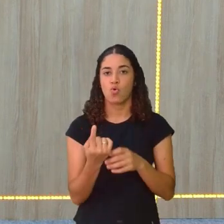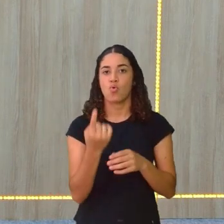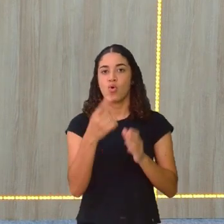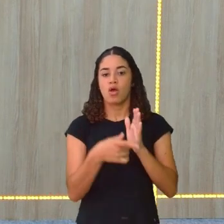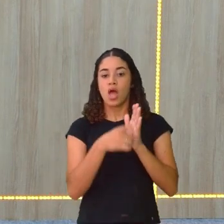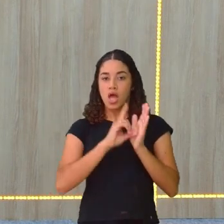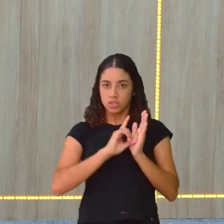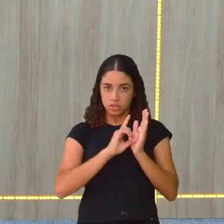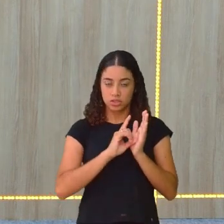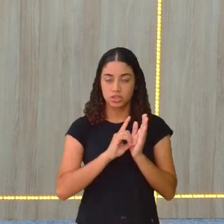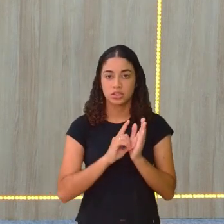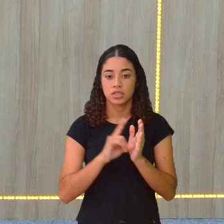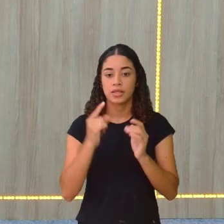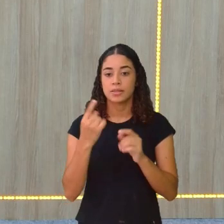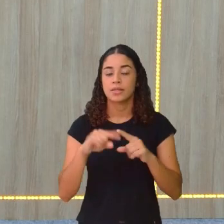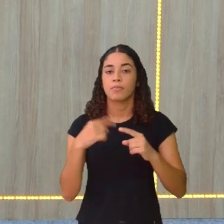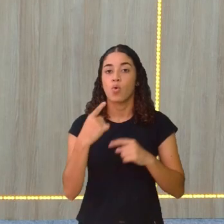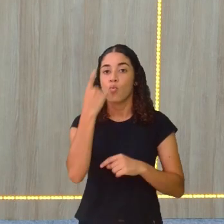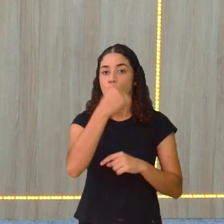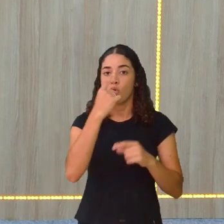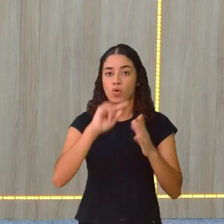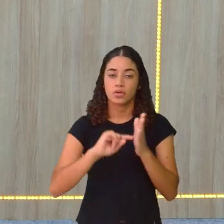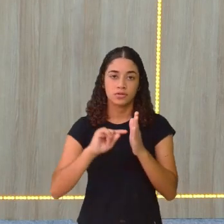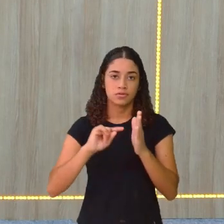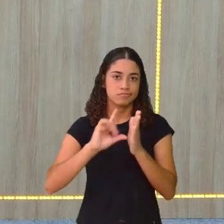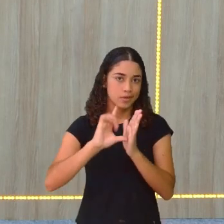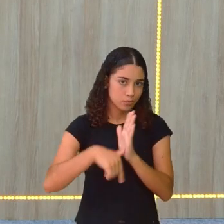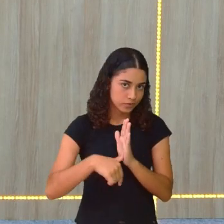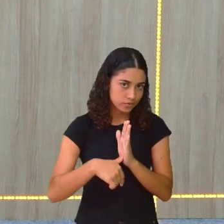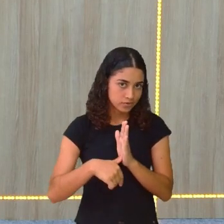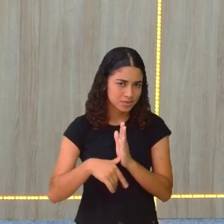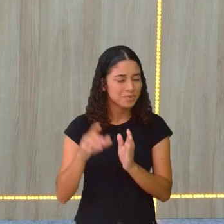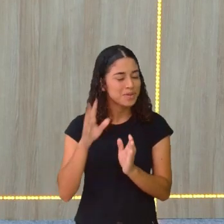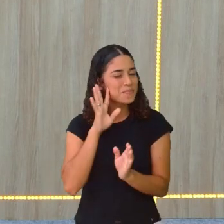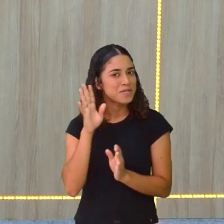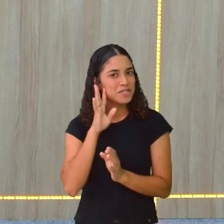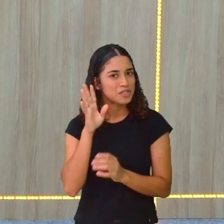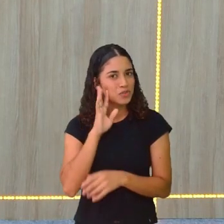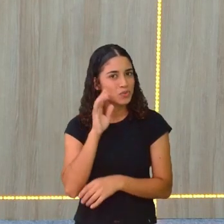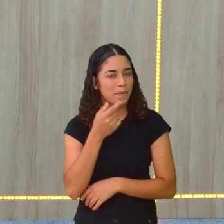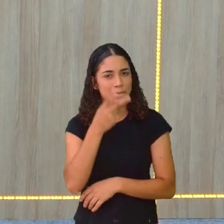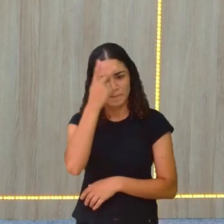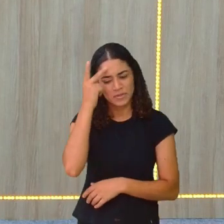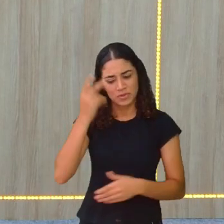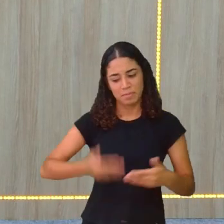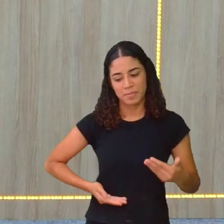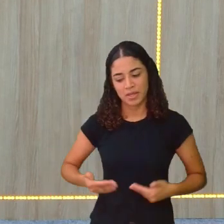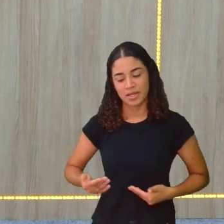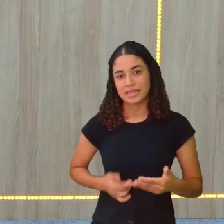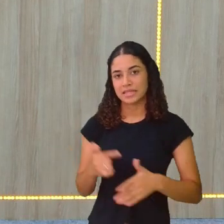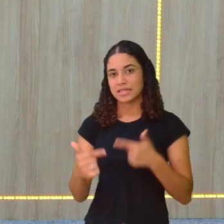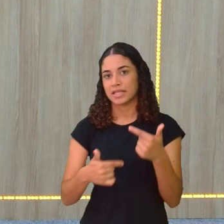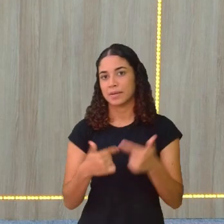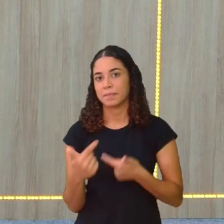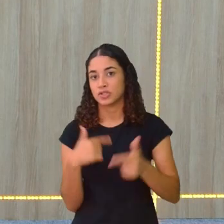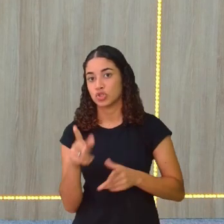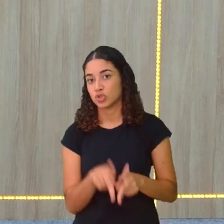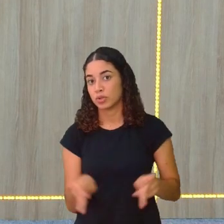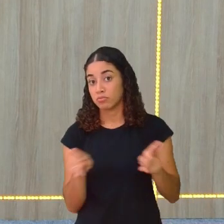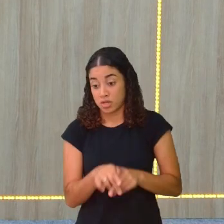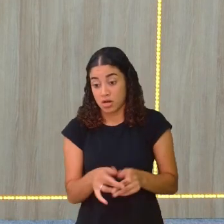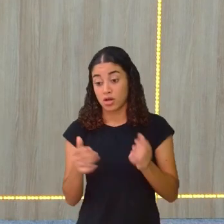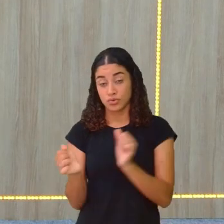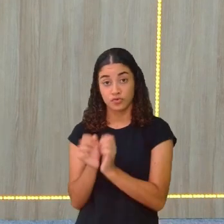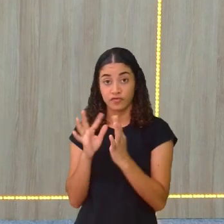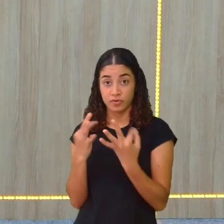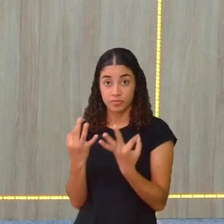e fechando uma hora mais tarde. Agora imagine para o camarada que trabalha no shopping, certo? Ele quer realizar a ceia natalina com a